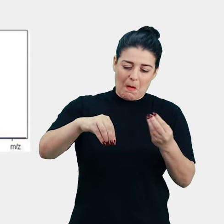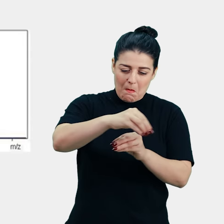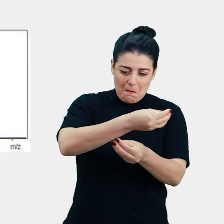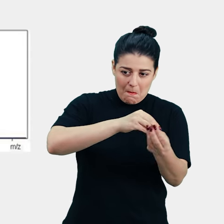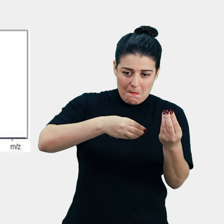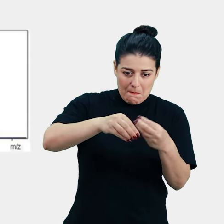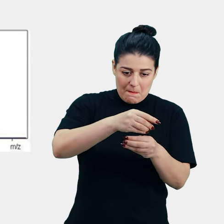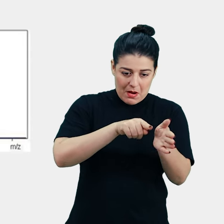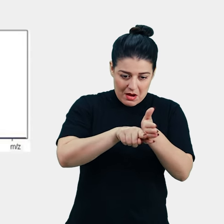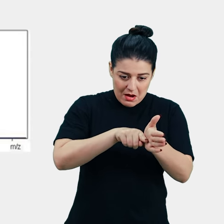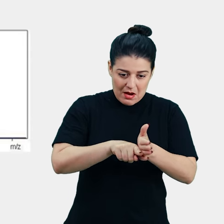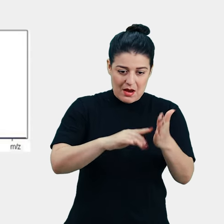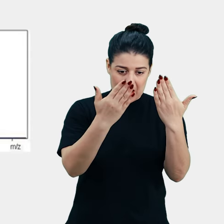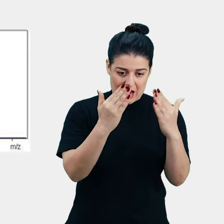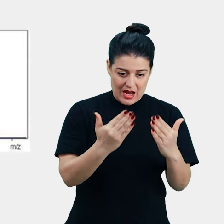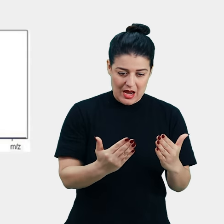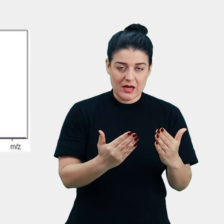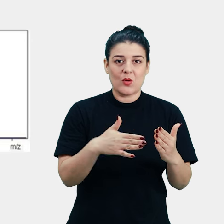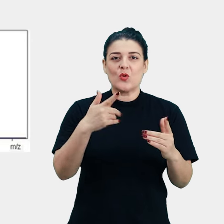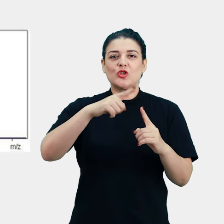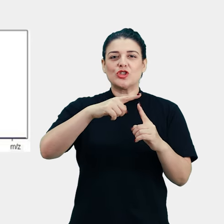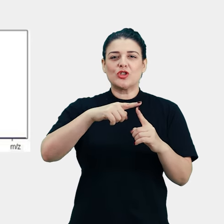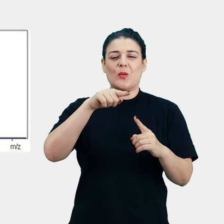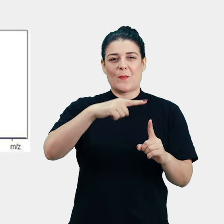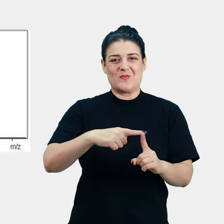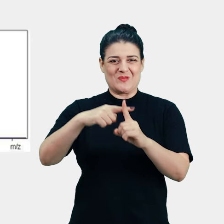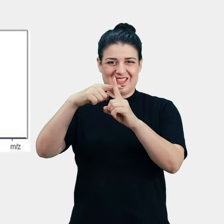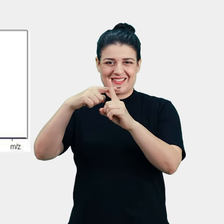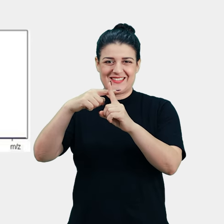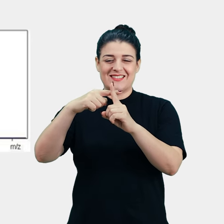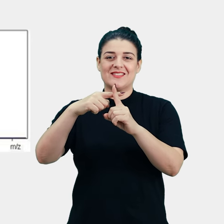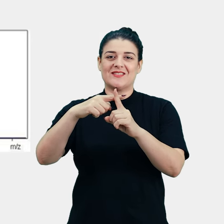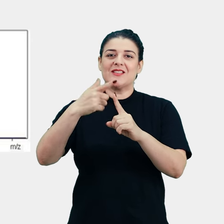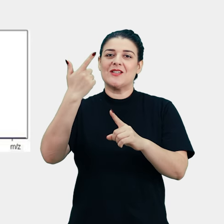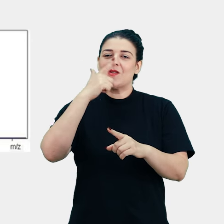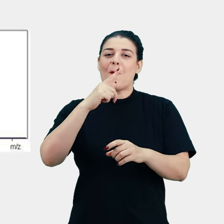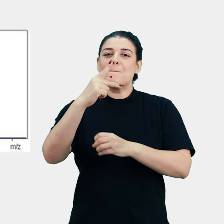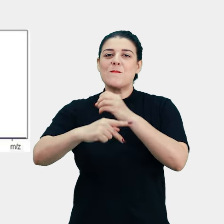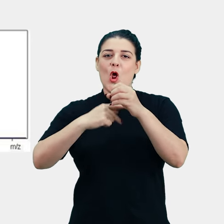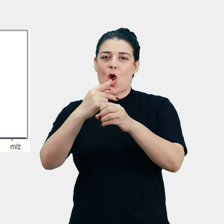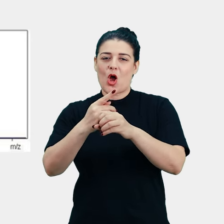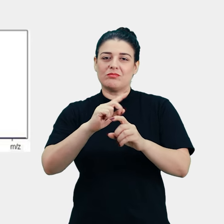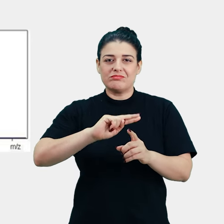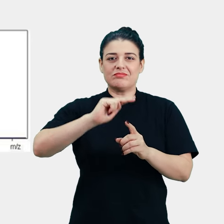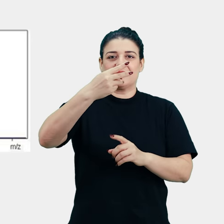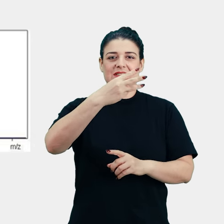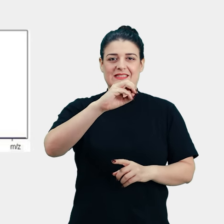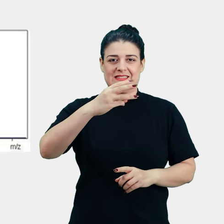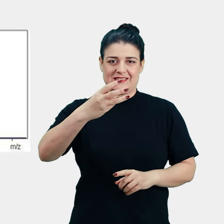gente analisa no modo de ionização positivo, como se ela ganhasse um próton. Então, vai para